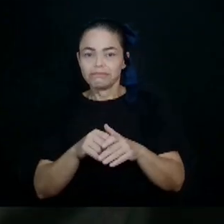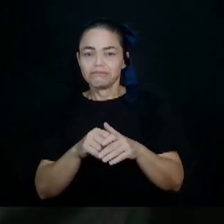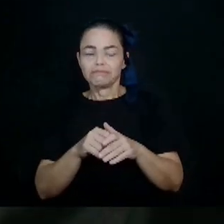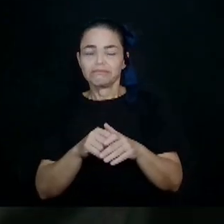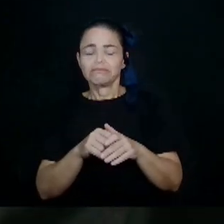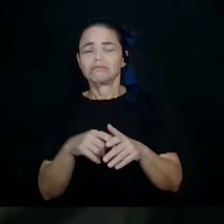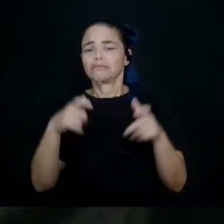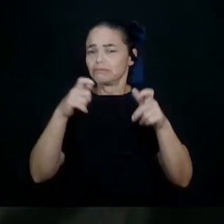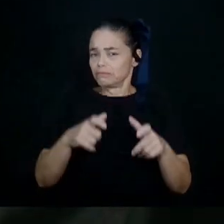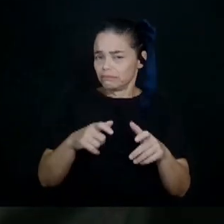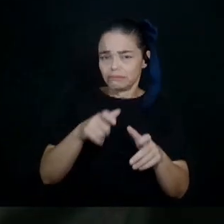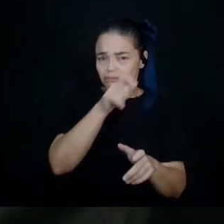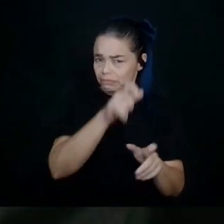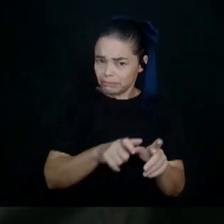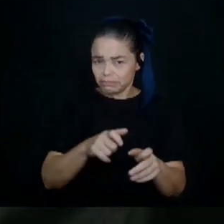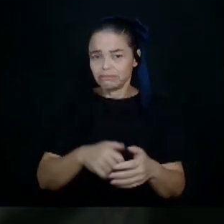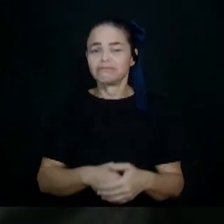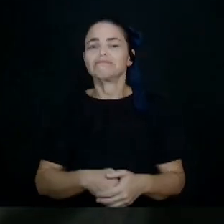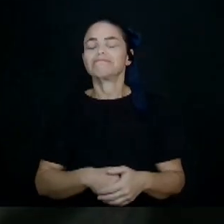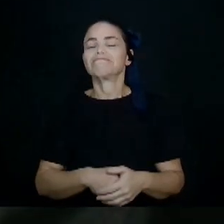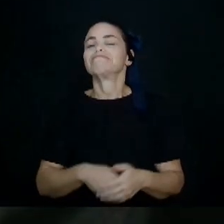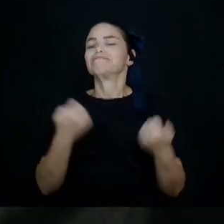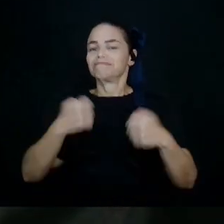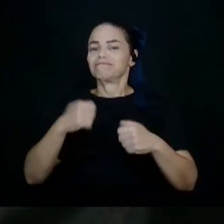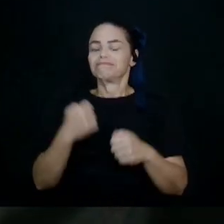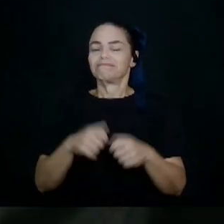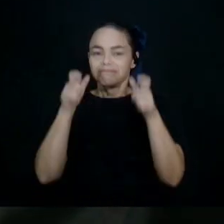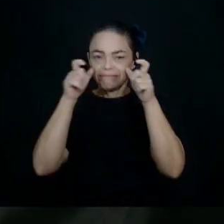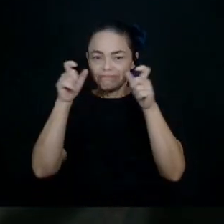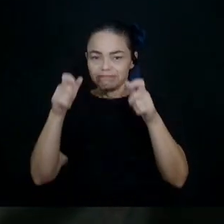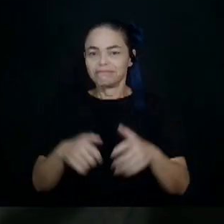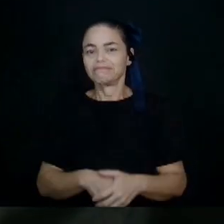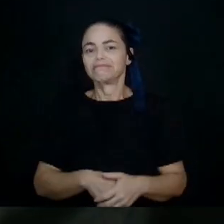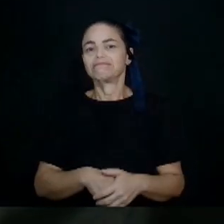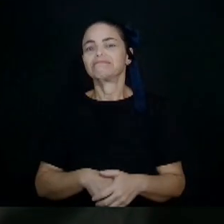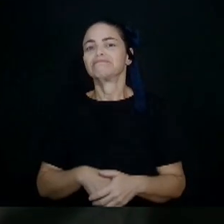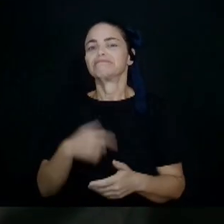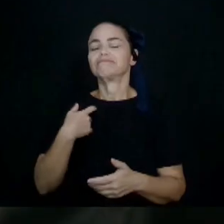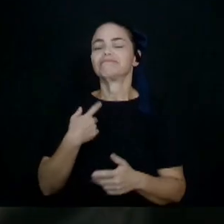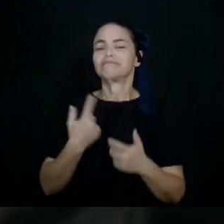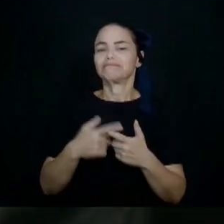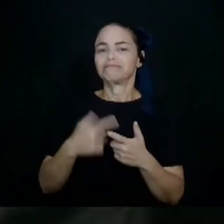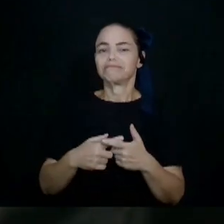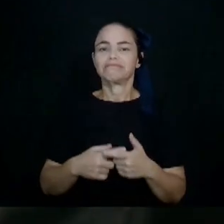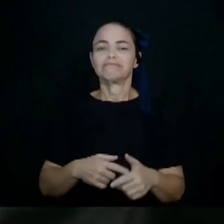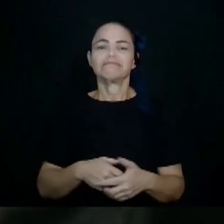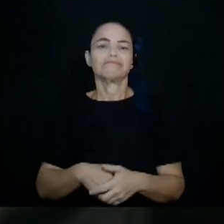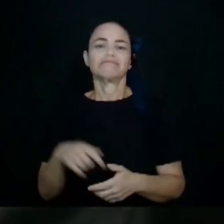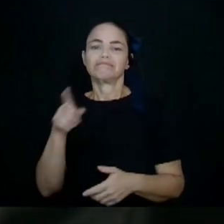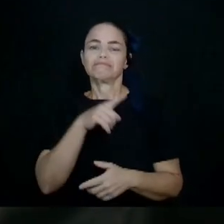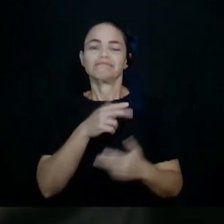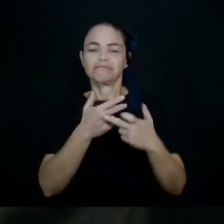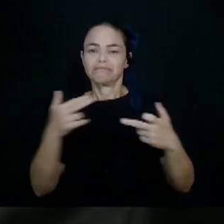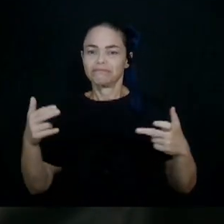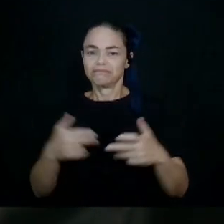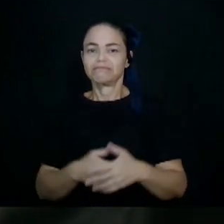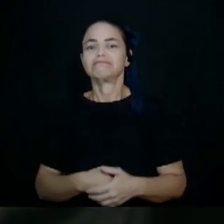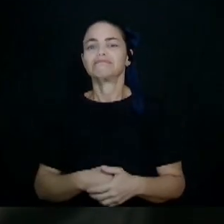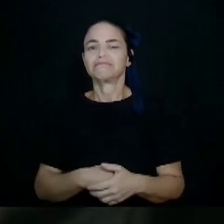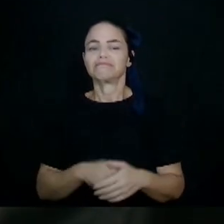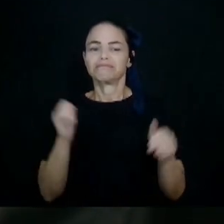é sinal de que algo precisa de atenção, porque no fim das contas, não são as coisas que a gente